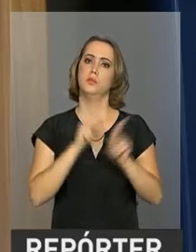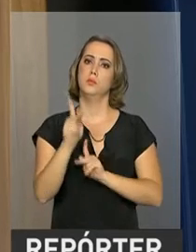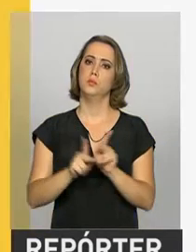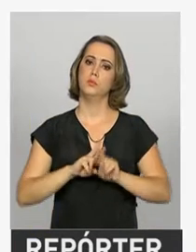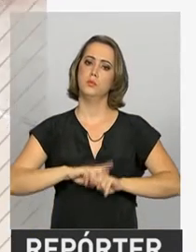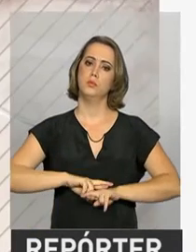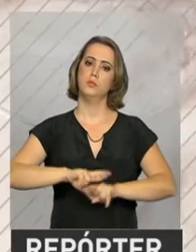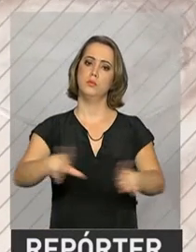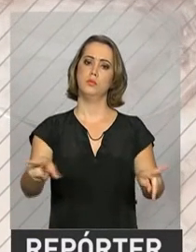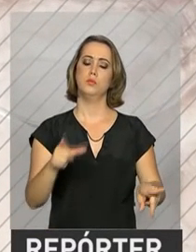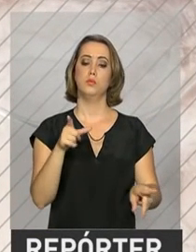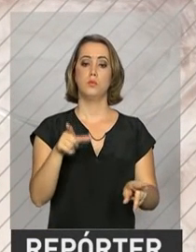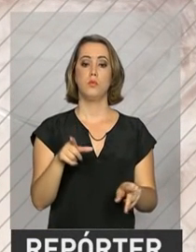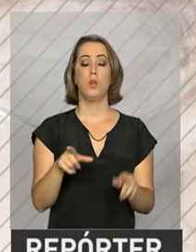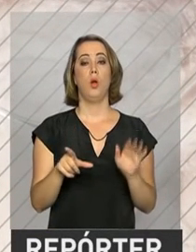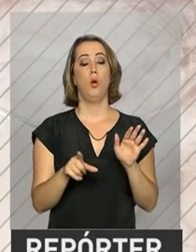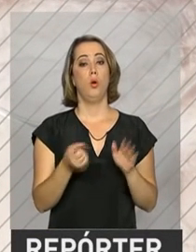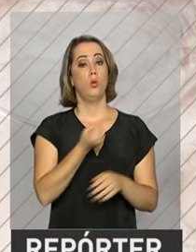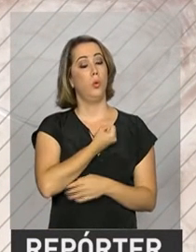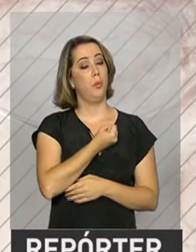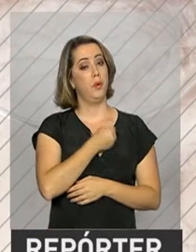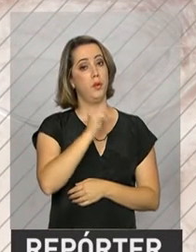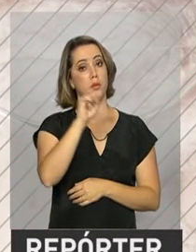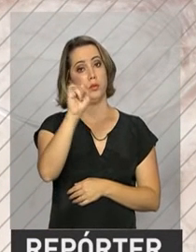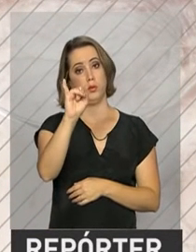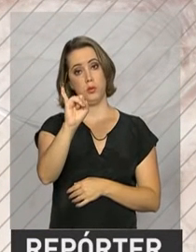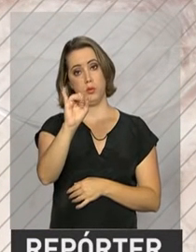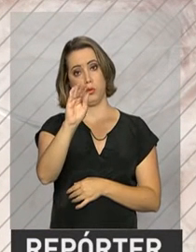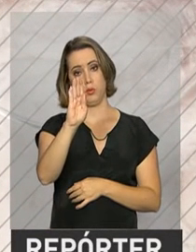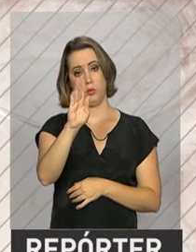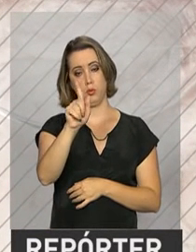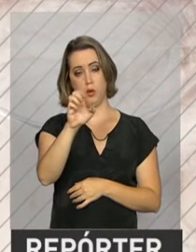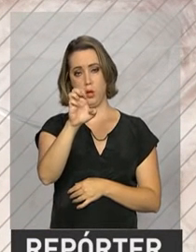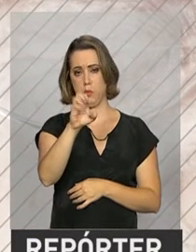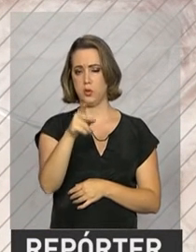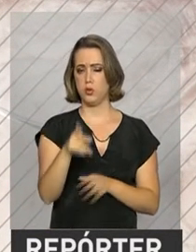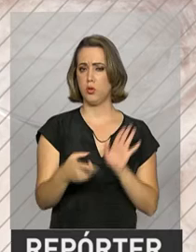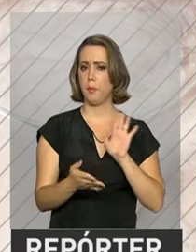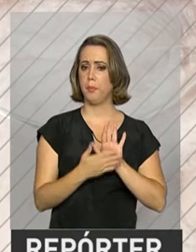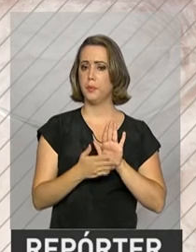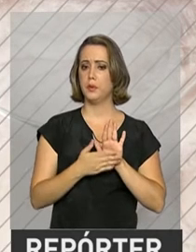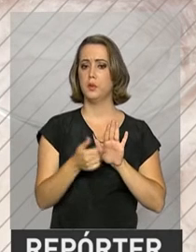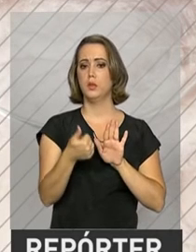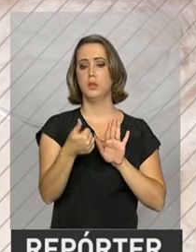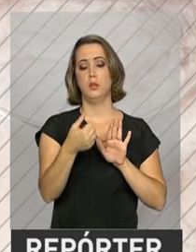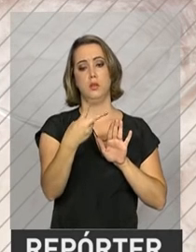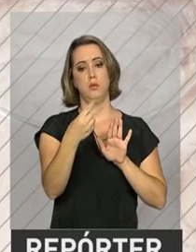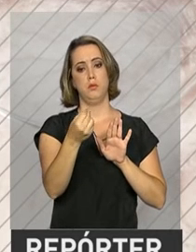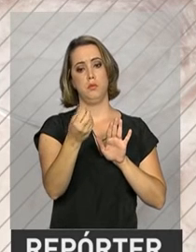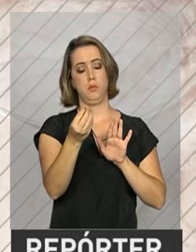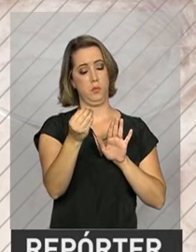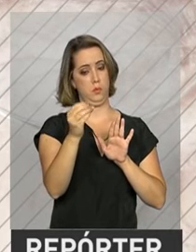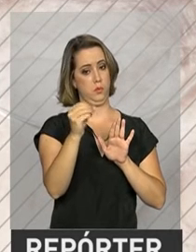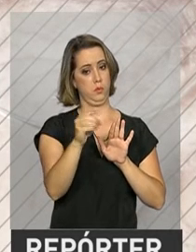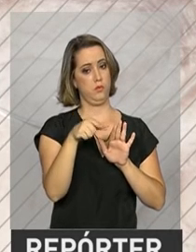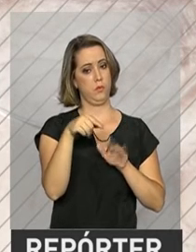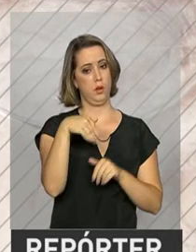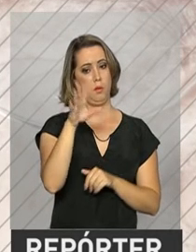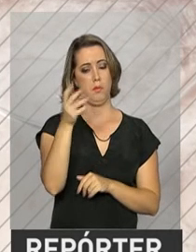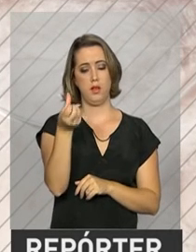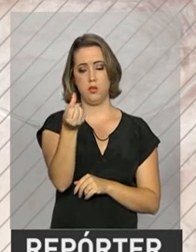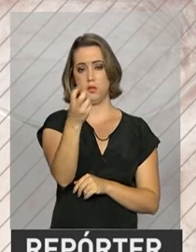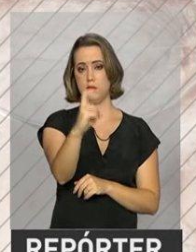geral dados de dezembro mostram que no ano 2000 o número de pessoas com mais de 65 anos representava mais de